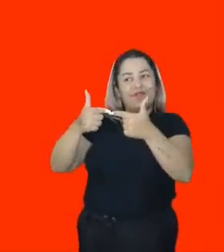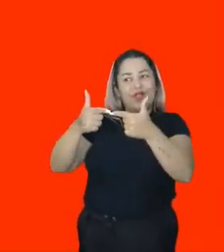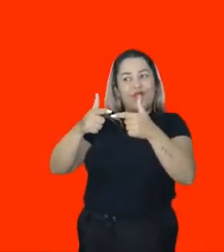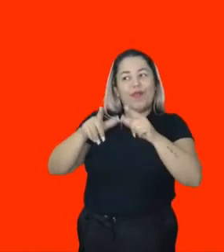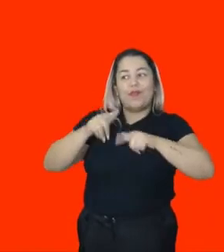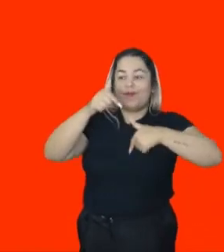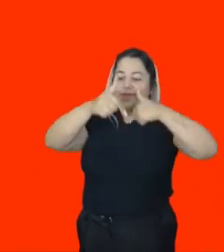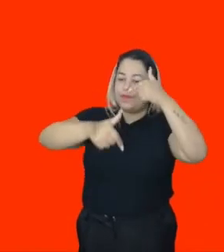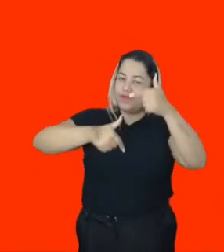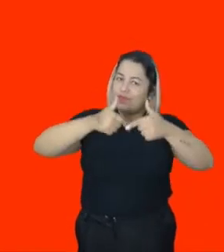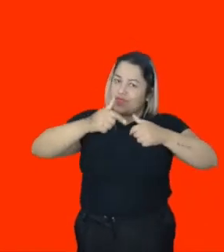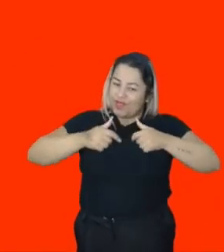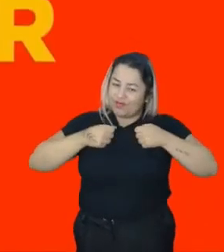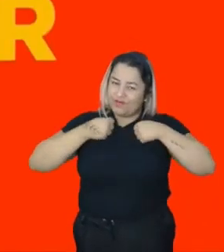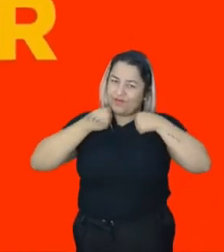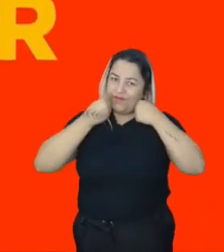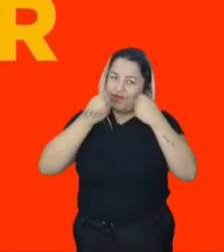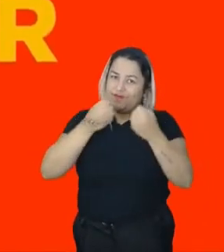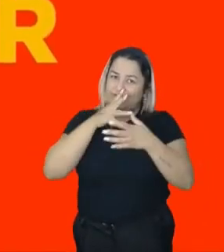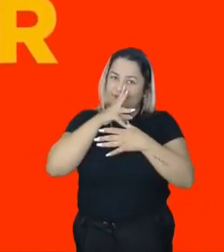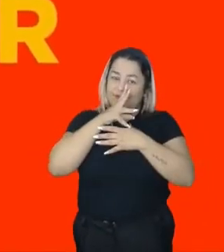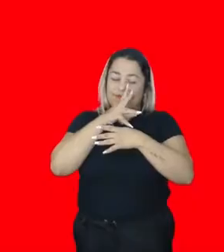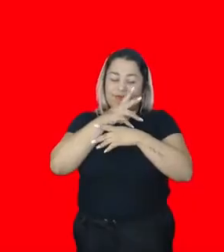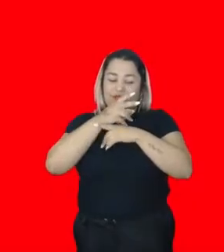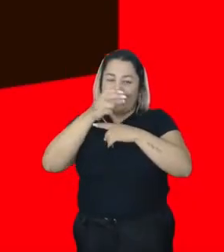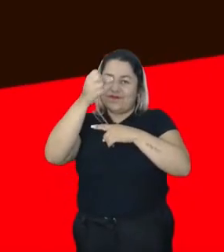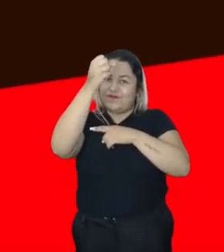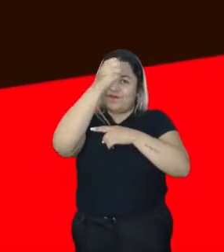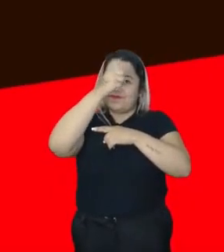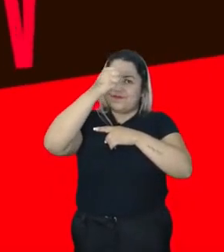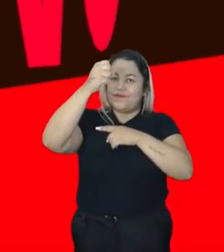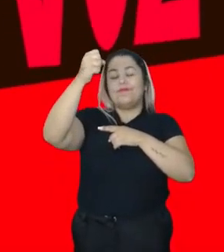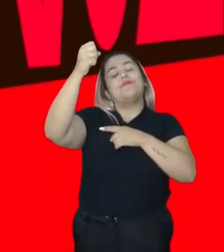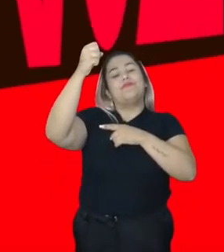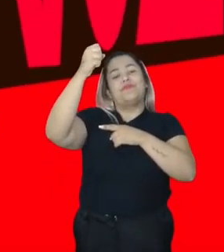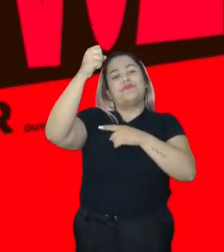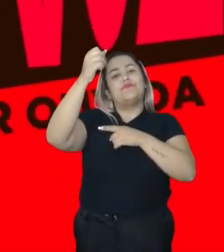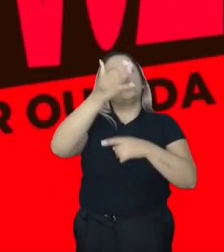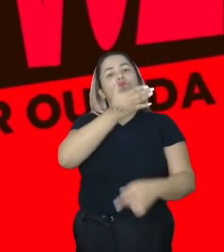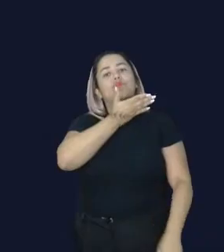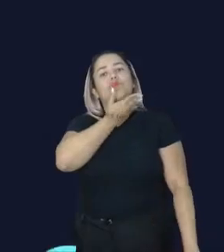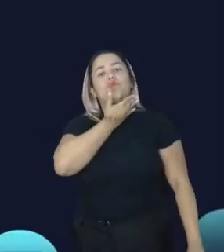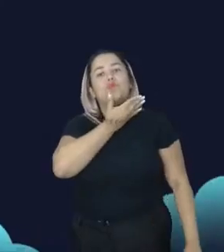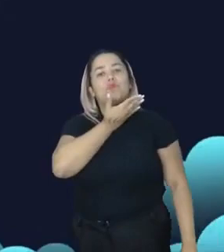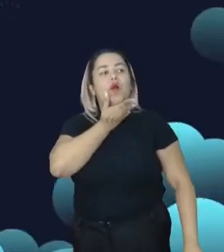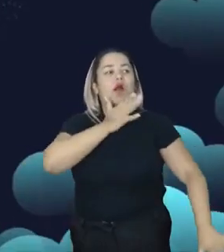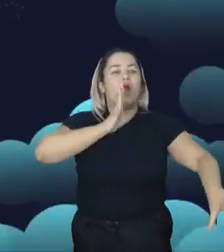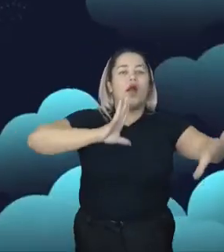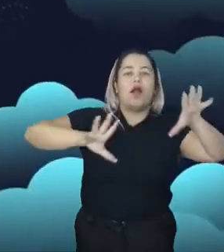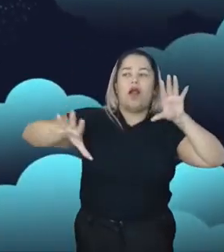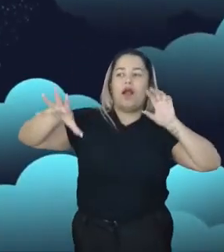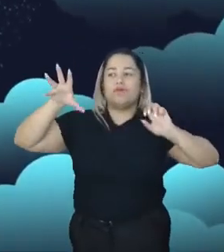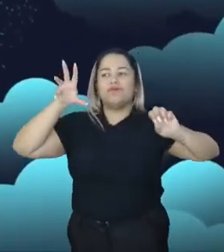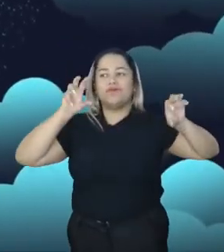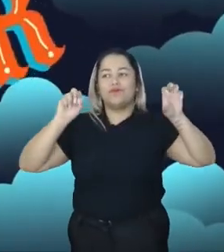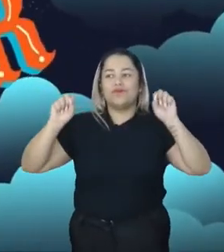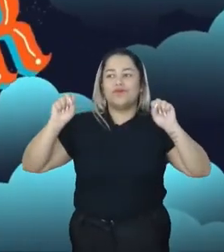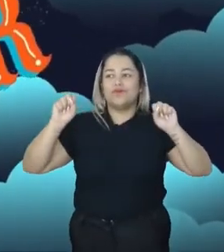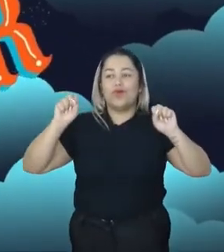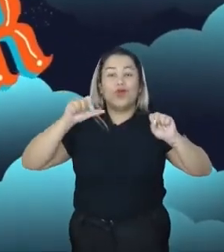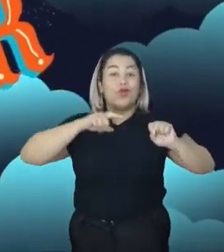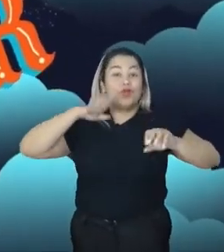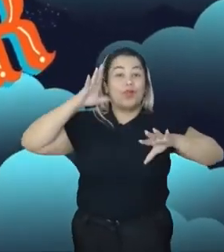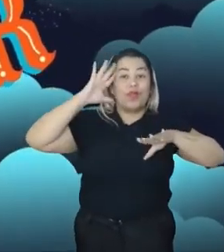Batalhando pra vencer Tenho voz pra ser ouvida Tenho